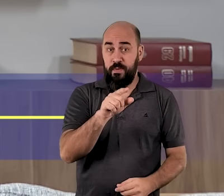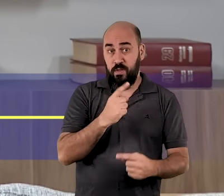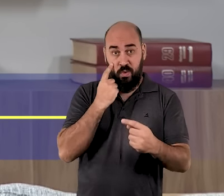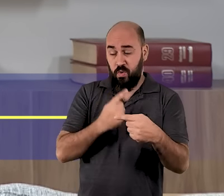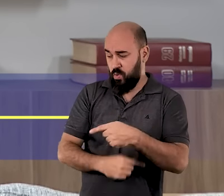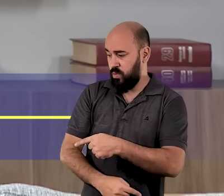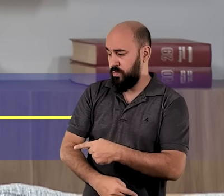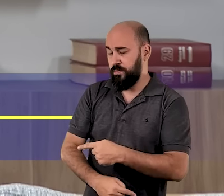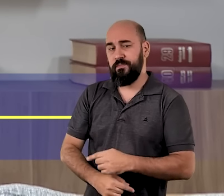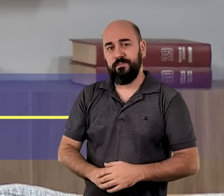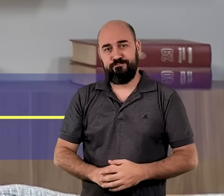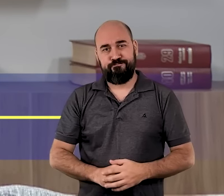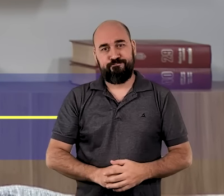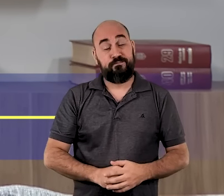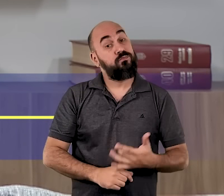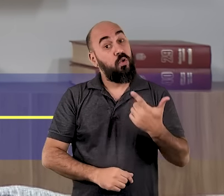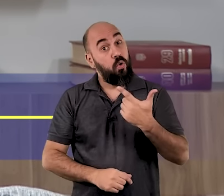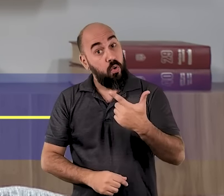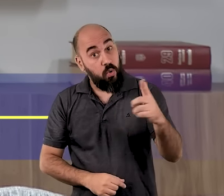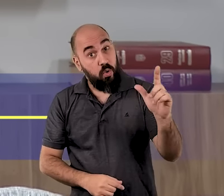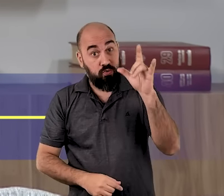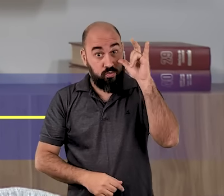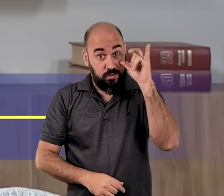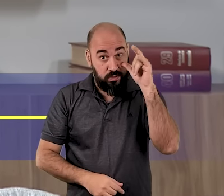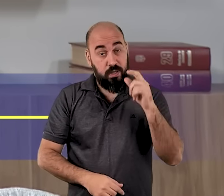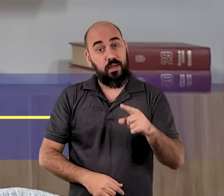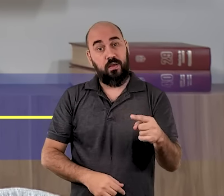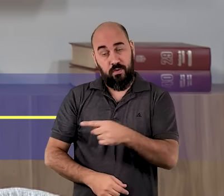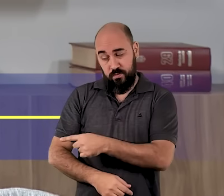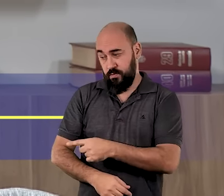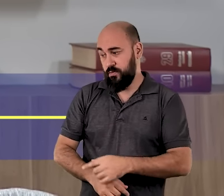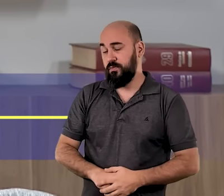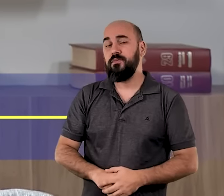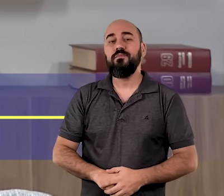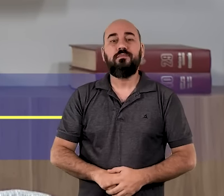@avozdaprofeciant. E o outro Instagram nosso,